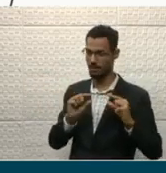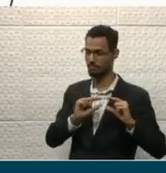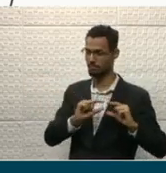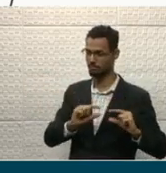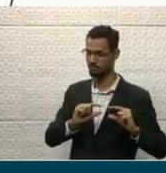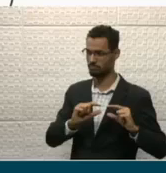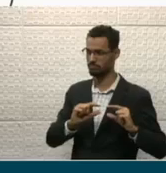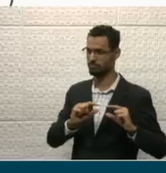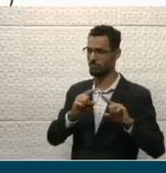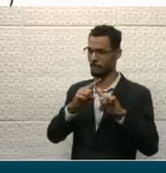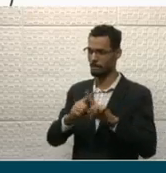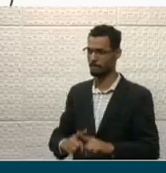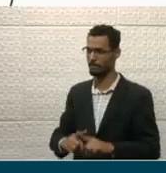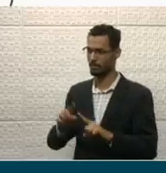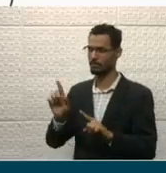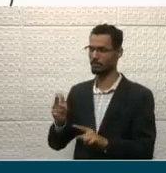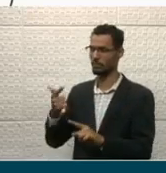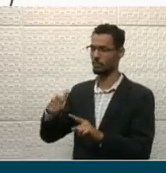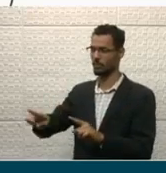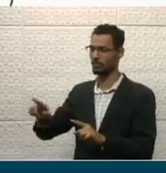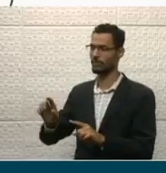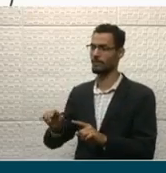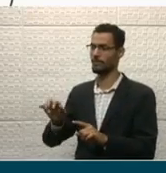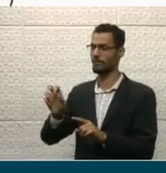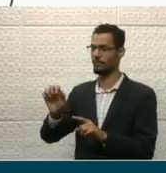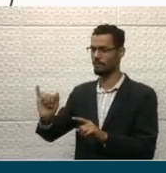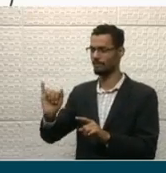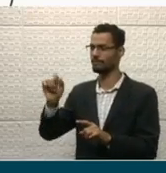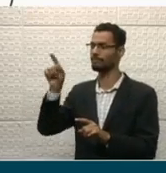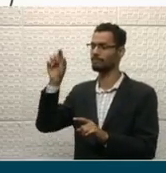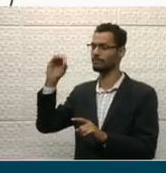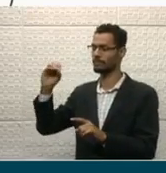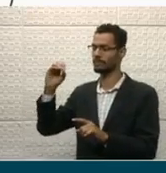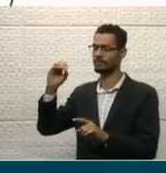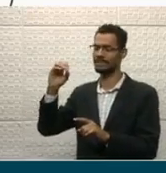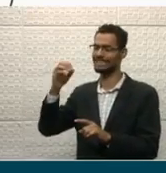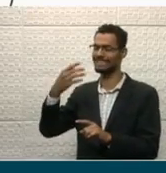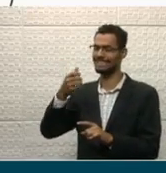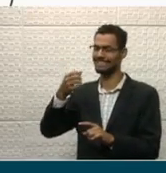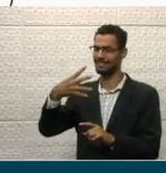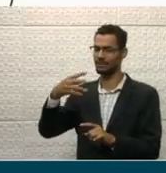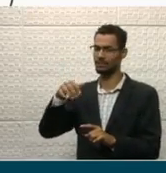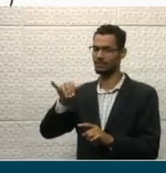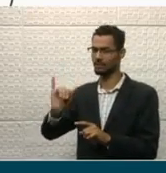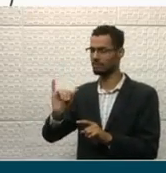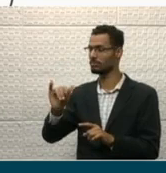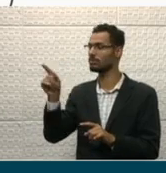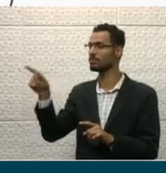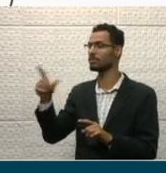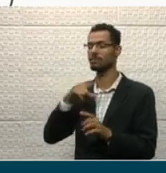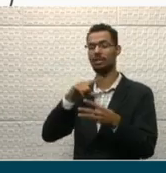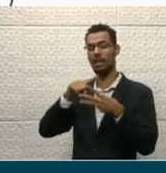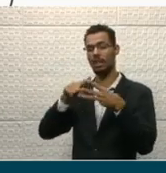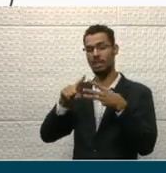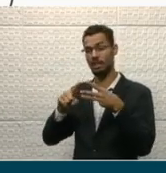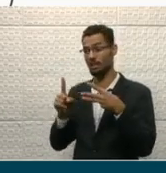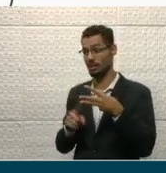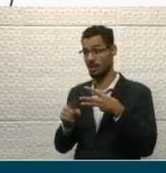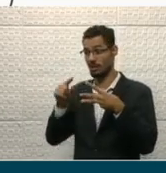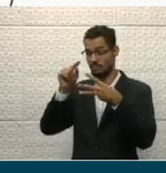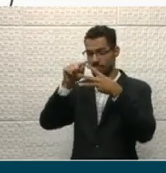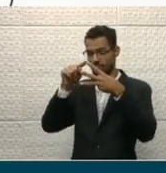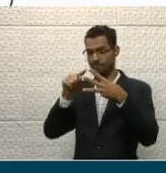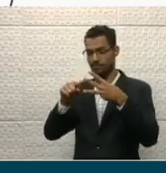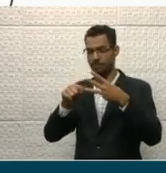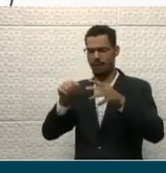A, multiplico pelo vetor V e obtenho o 0x mais 4y. Essas três expressões